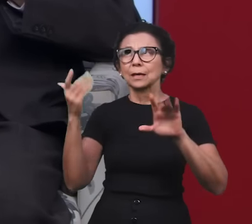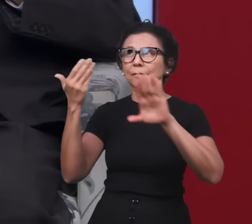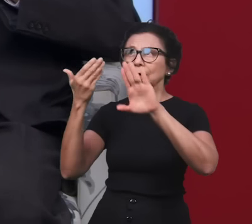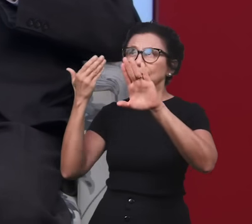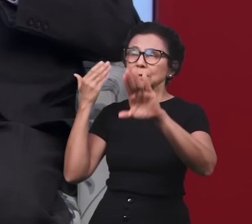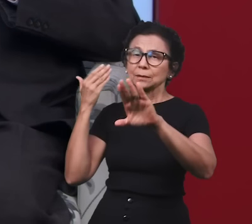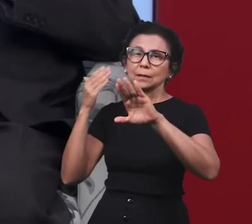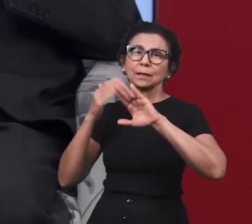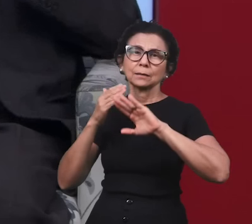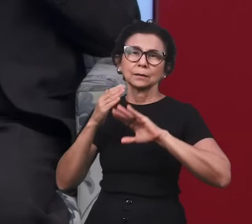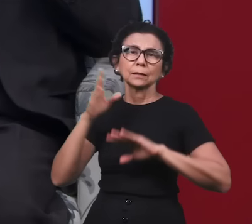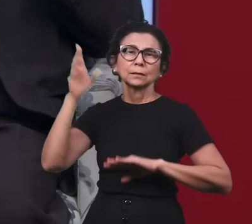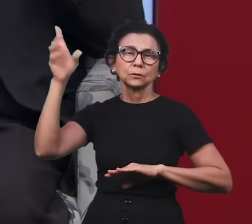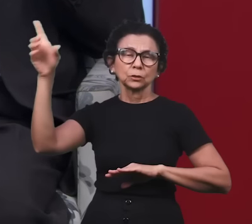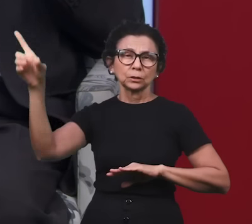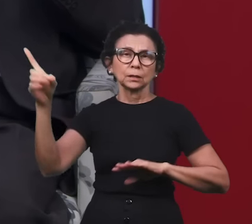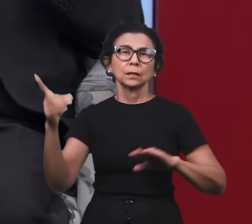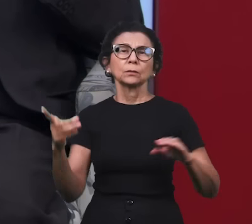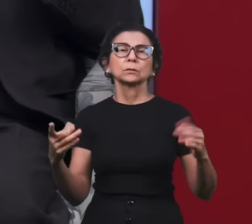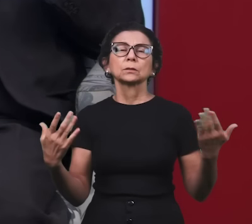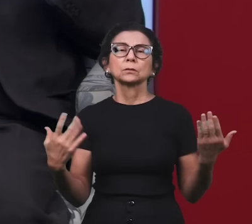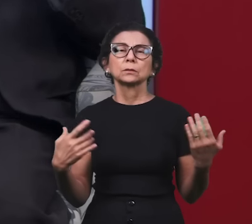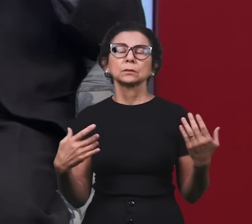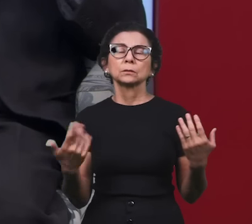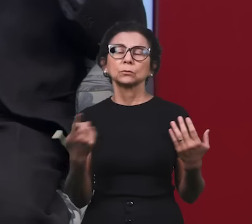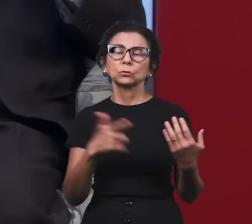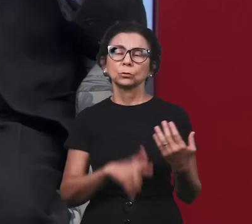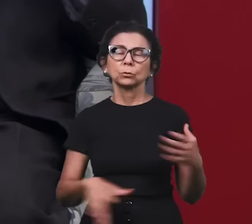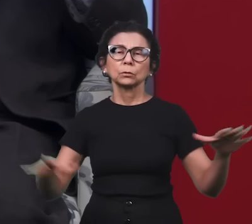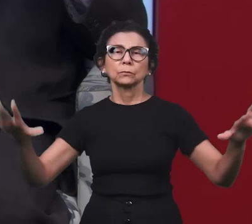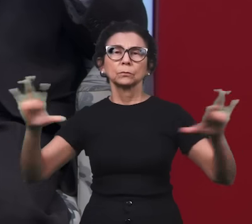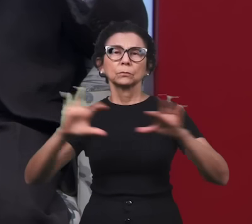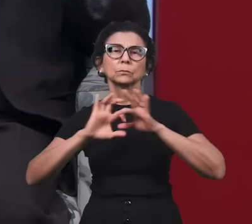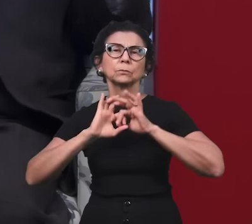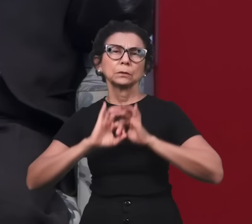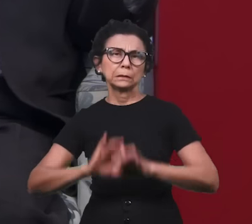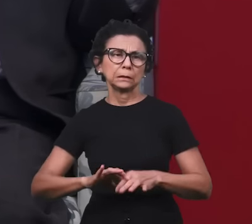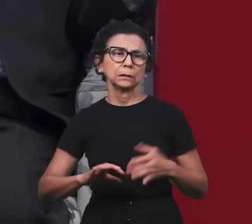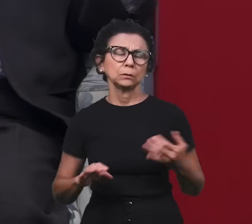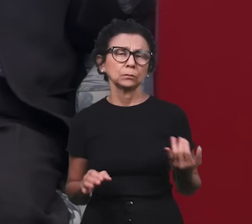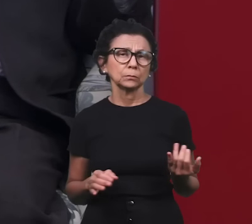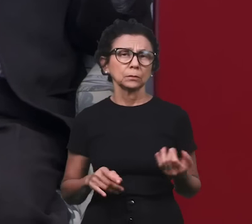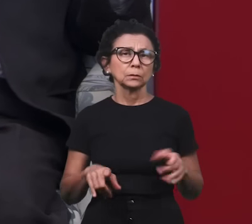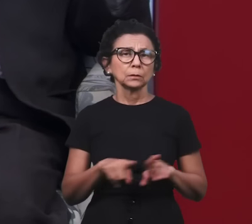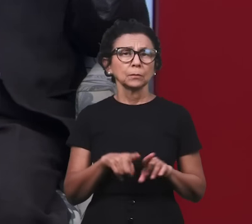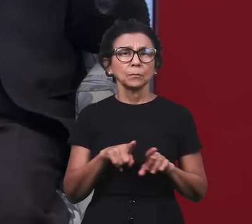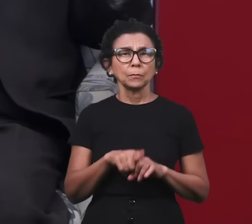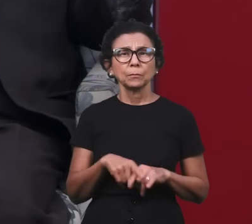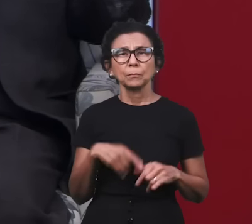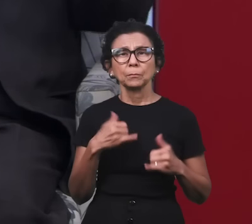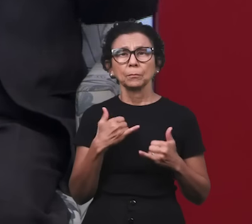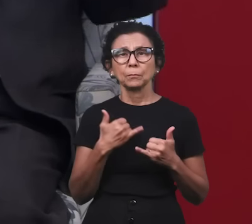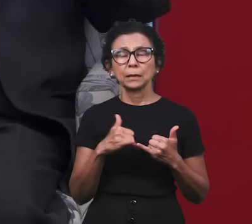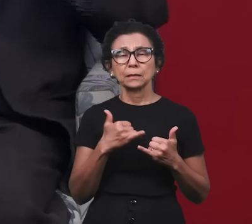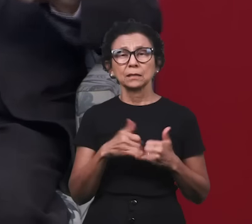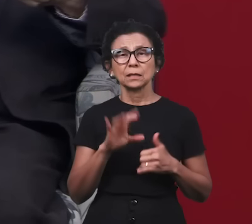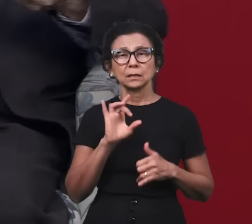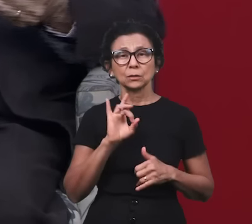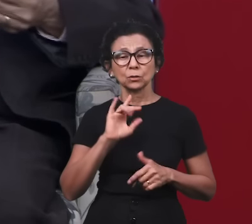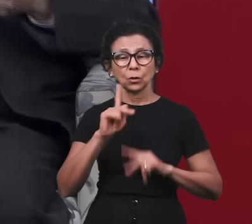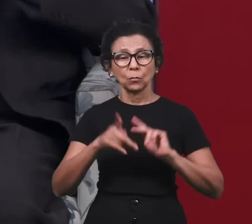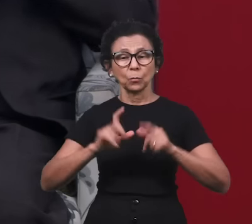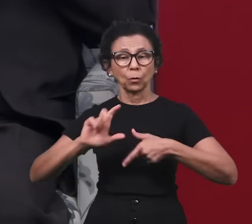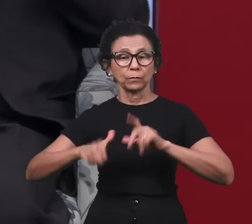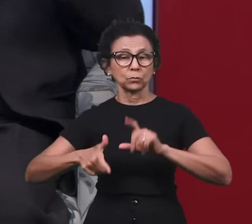com Israel. E parecia que somente o povo de Israel teria salvação, ou aquele que mudasse